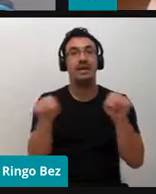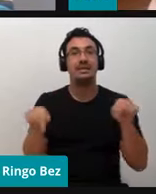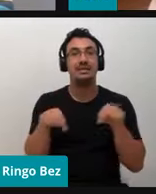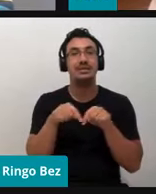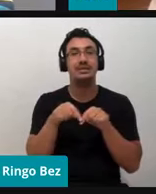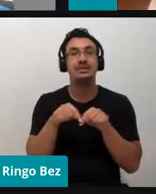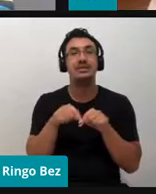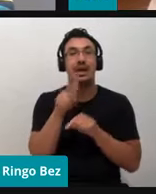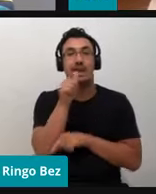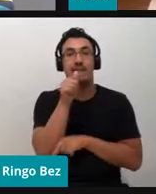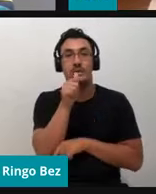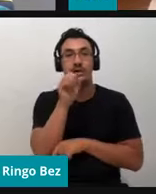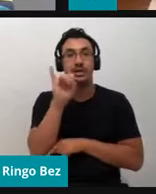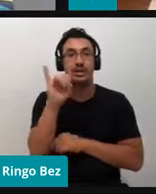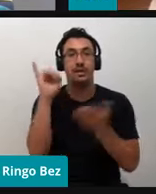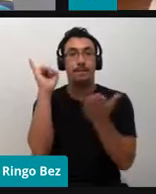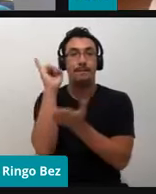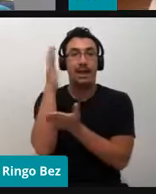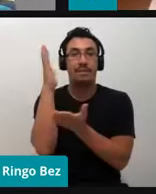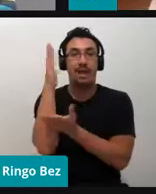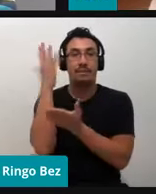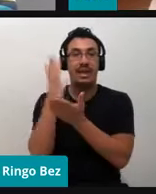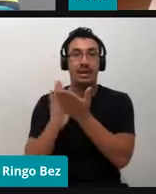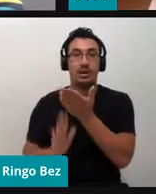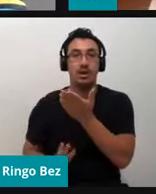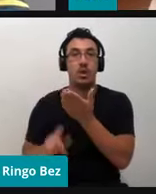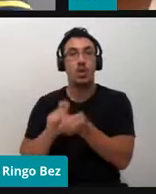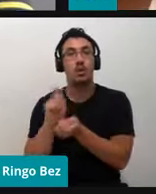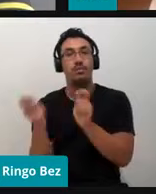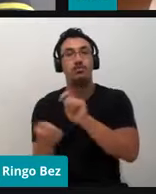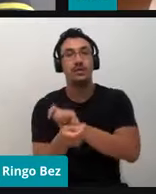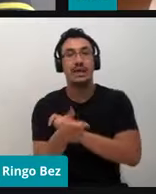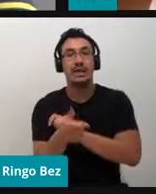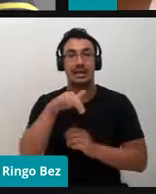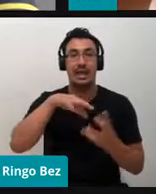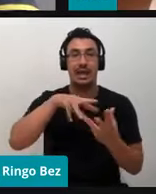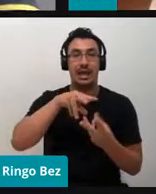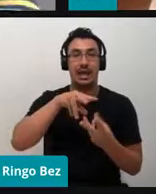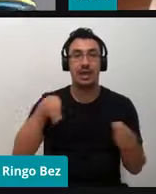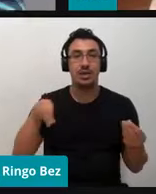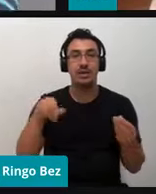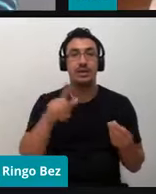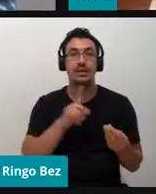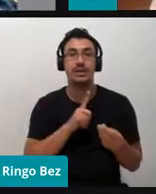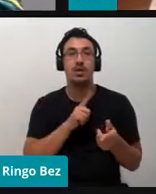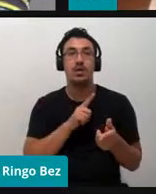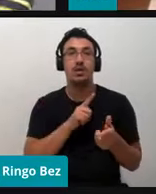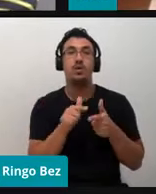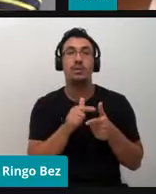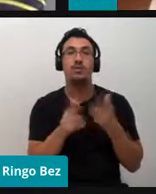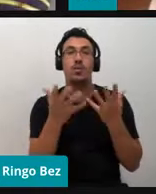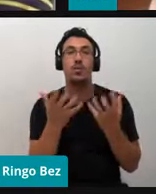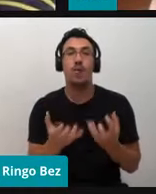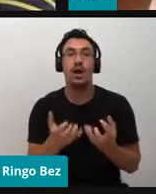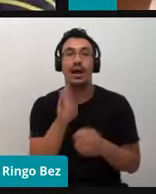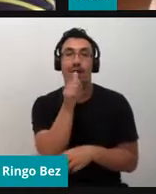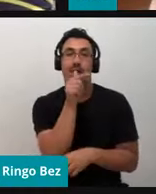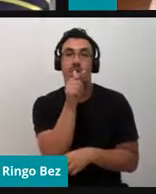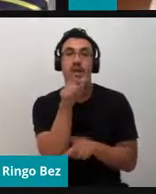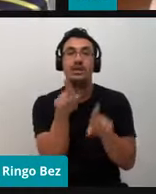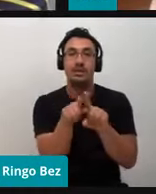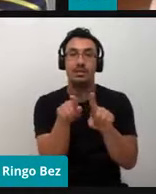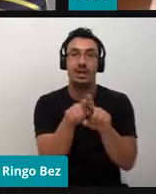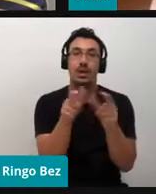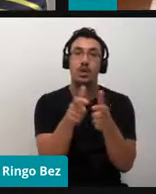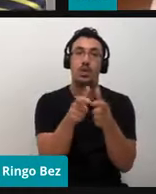você desmata ou converte a terra, ela, além de perder funções de regulação hídrica, ela também aumenta a